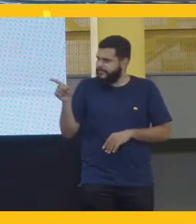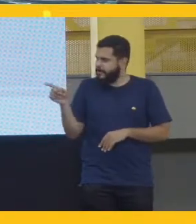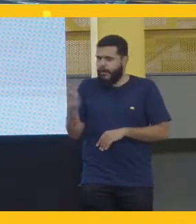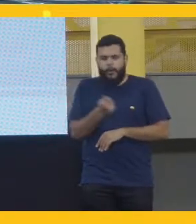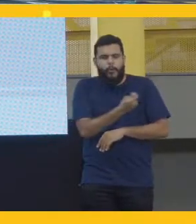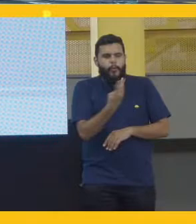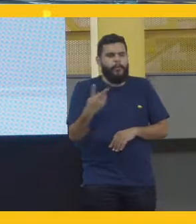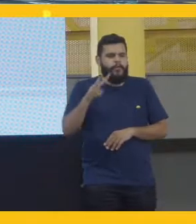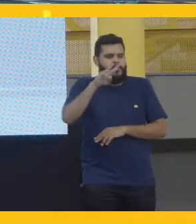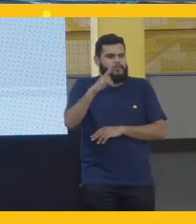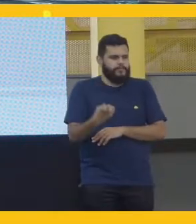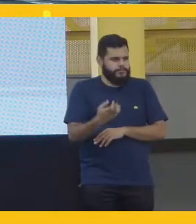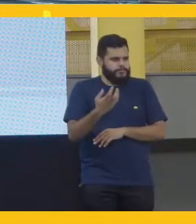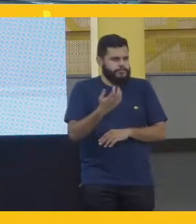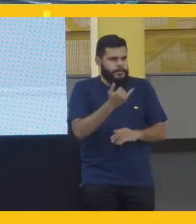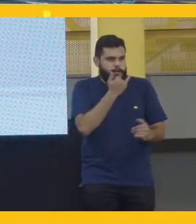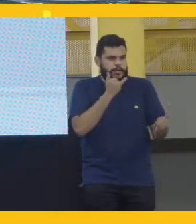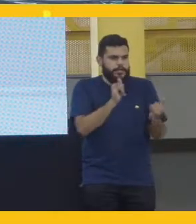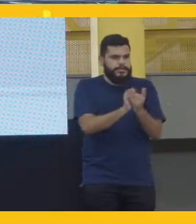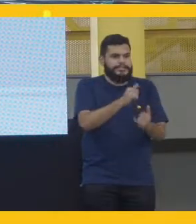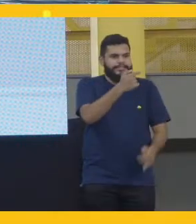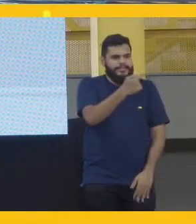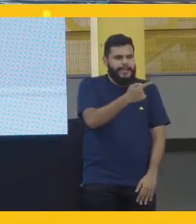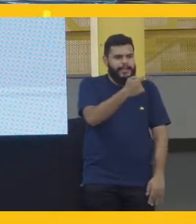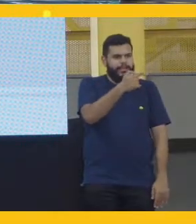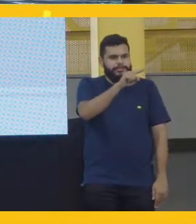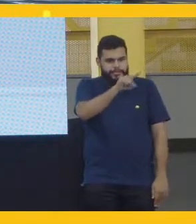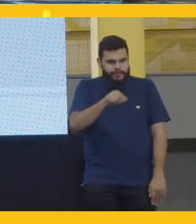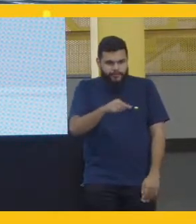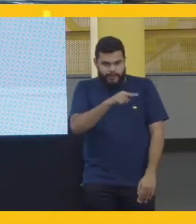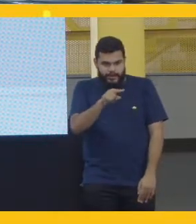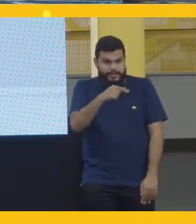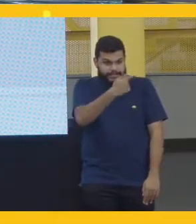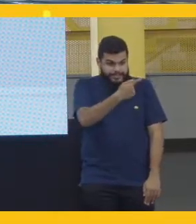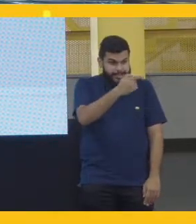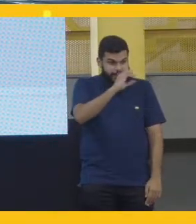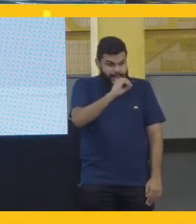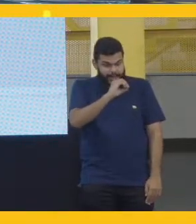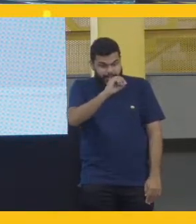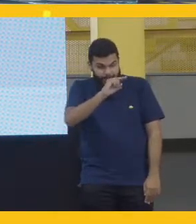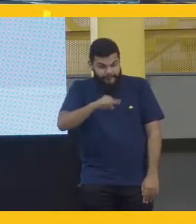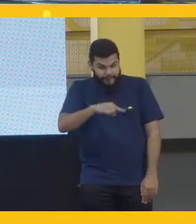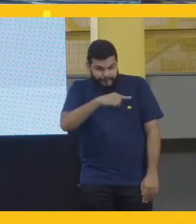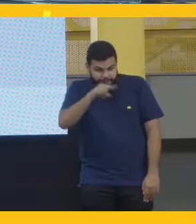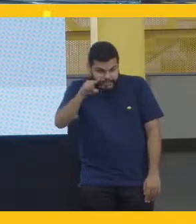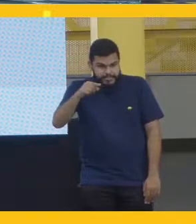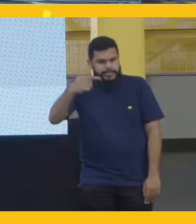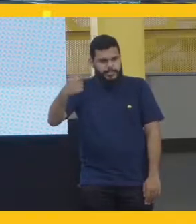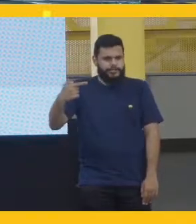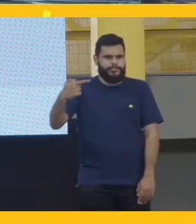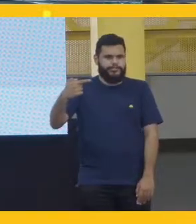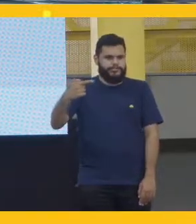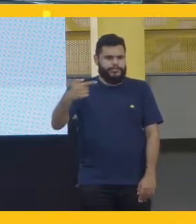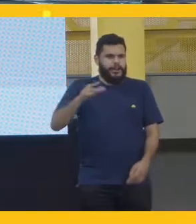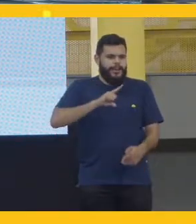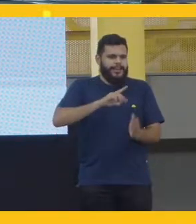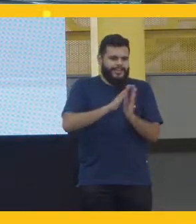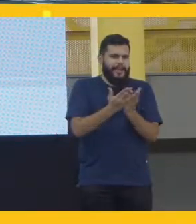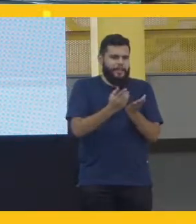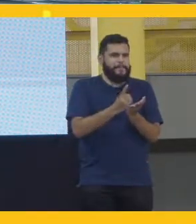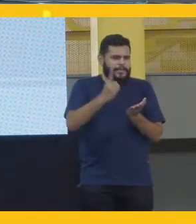Quantas vezes devo perdoar? 7 vezes? Aí ele falou, não, 70 vezes 7.